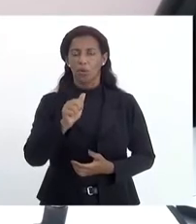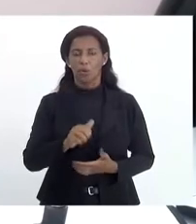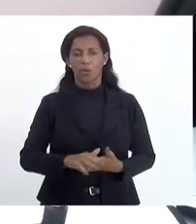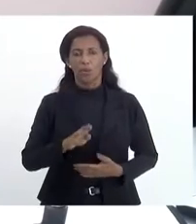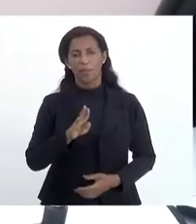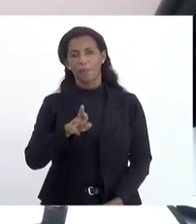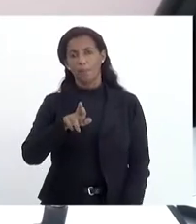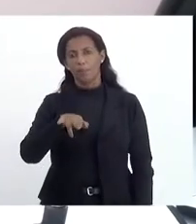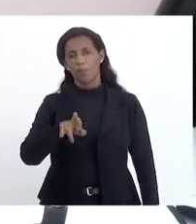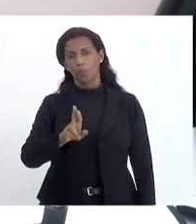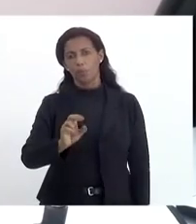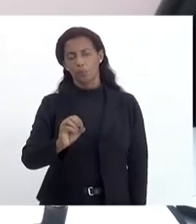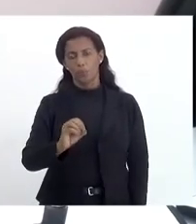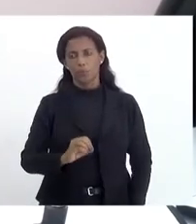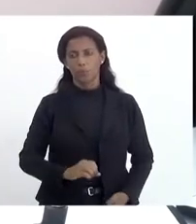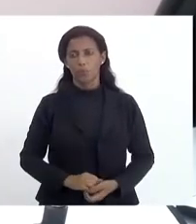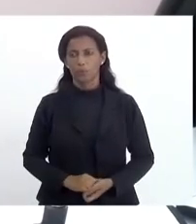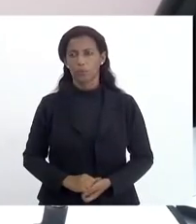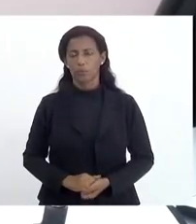Dauaire.